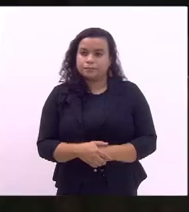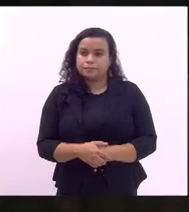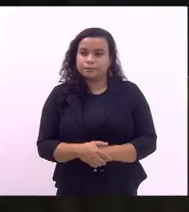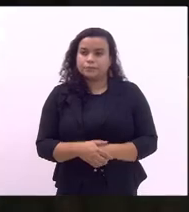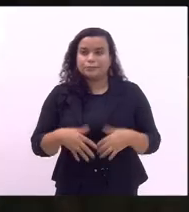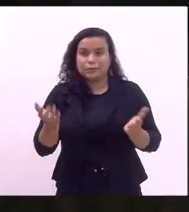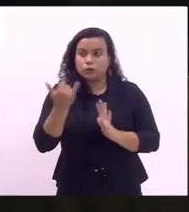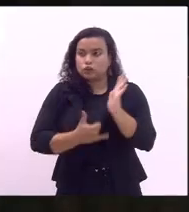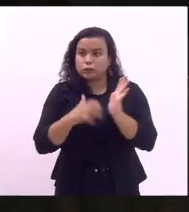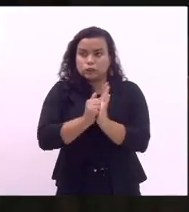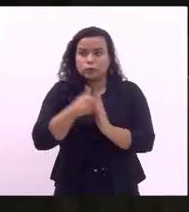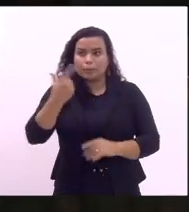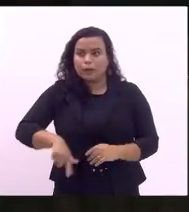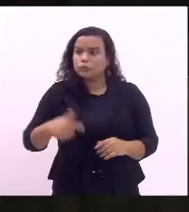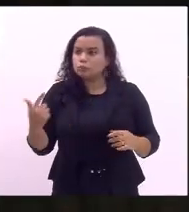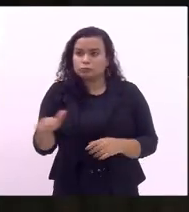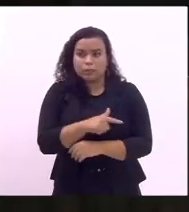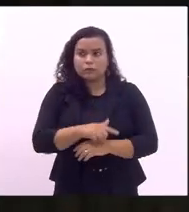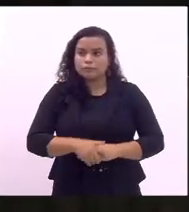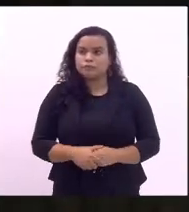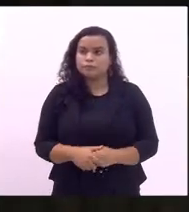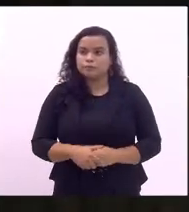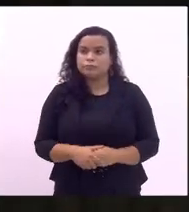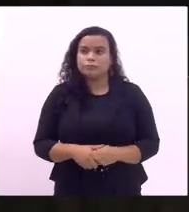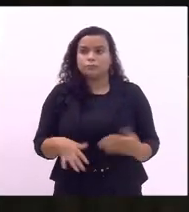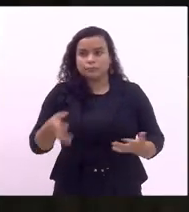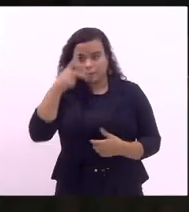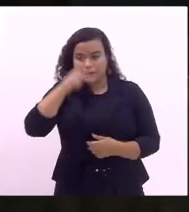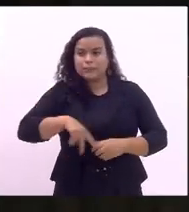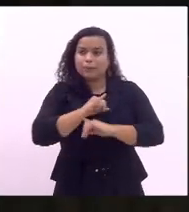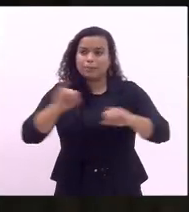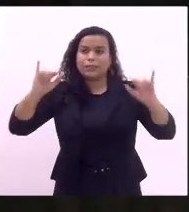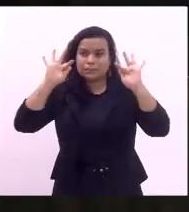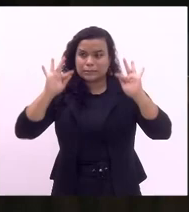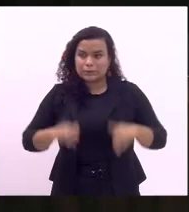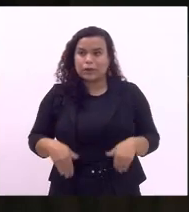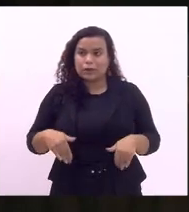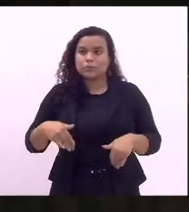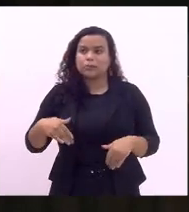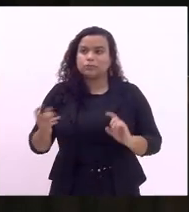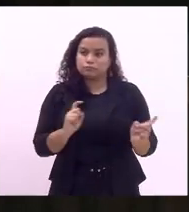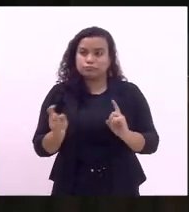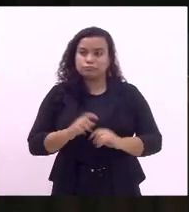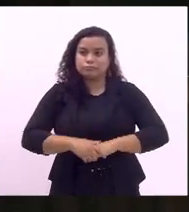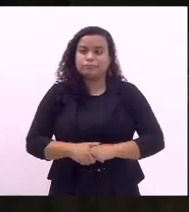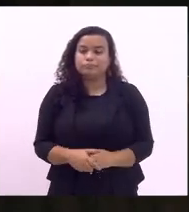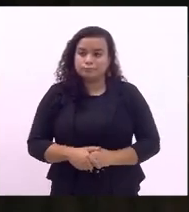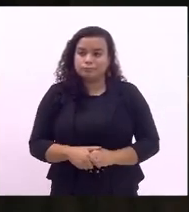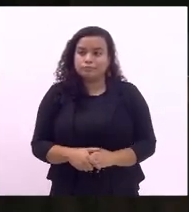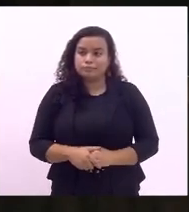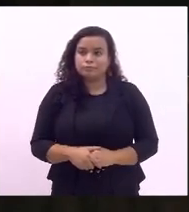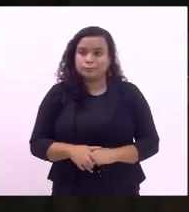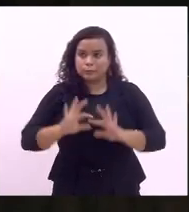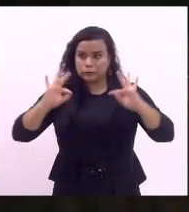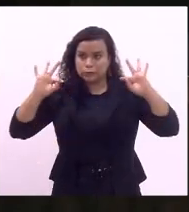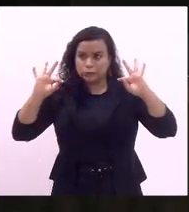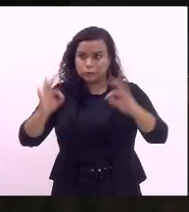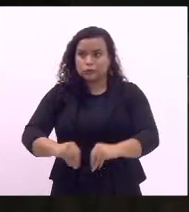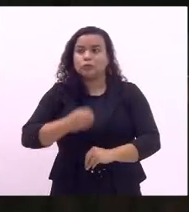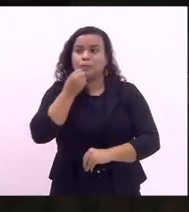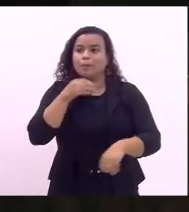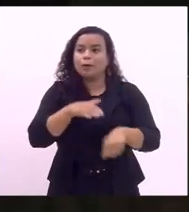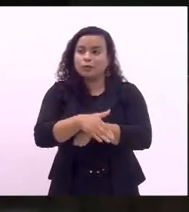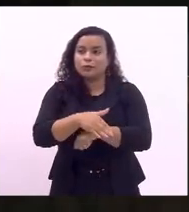Não havendo mais oradores inscritos, a presidência declara encerrada a presente sessão. Tenham todos uma boa